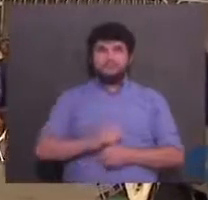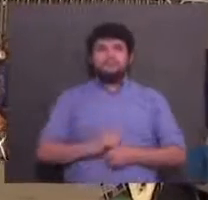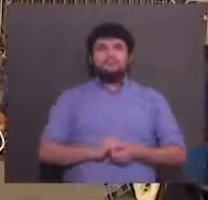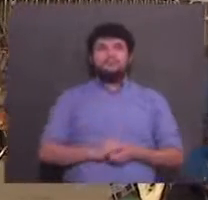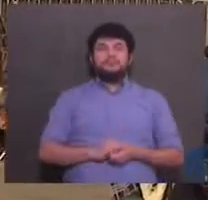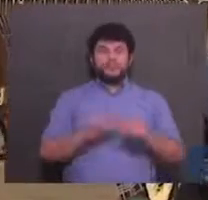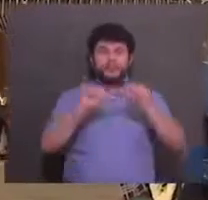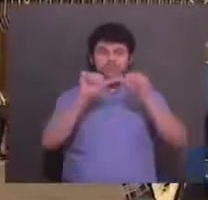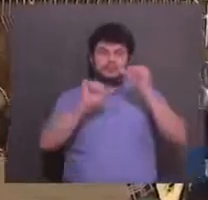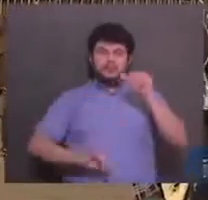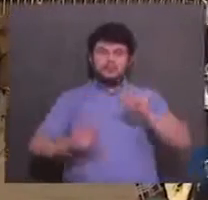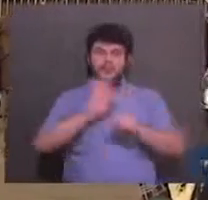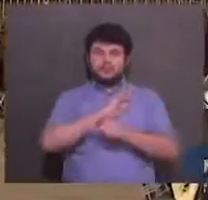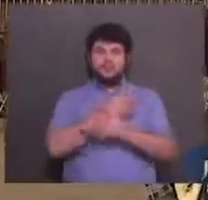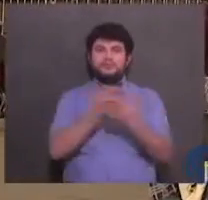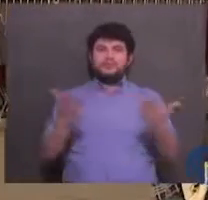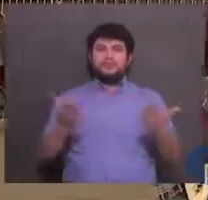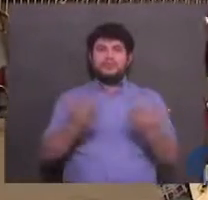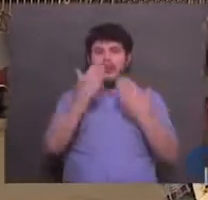Palavra do Senhor.